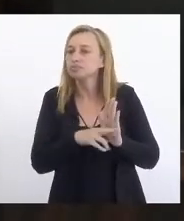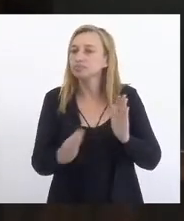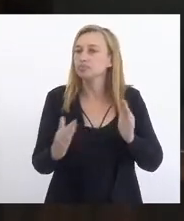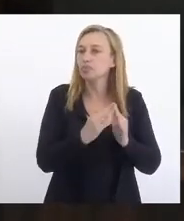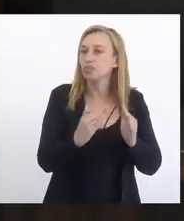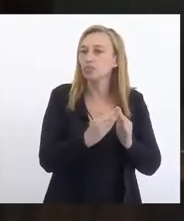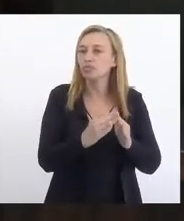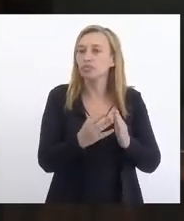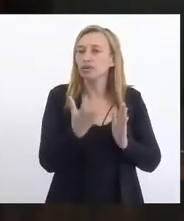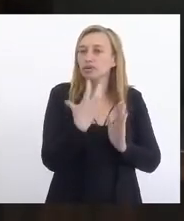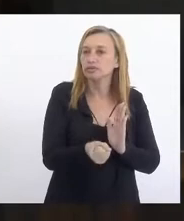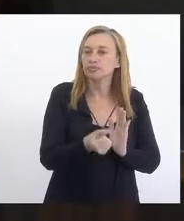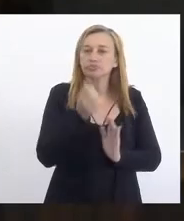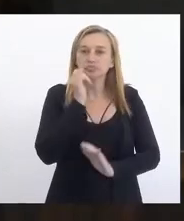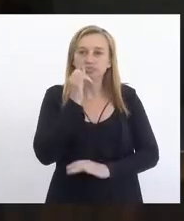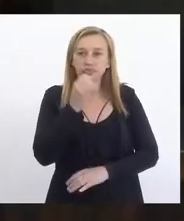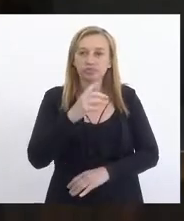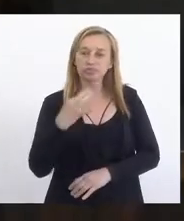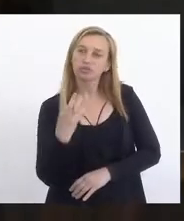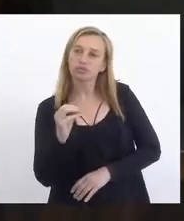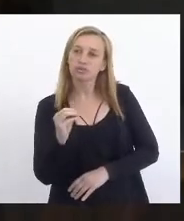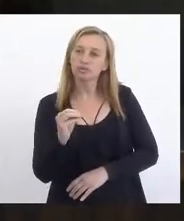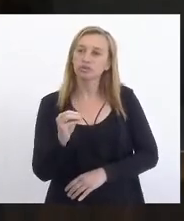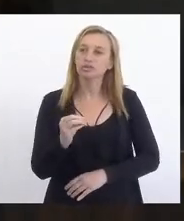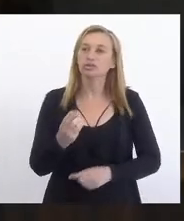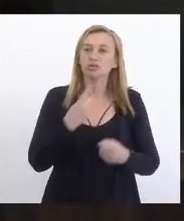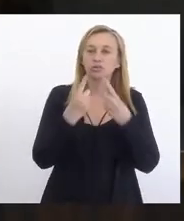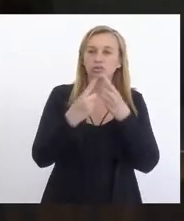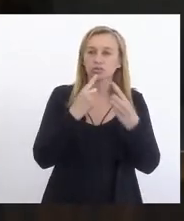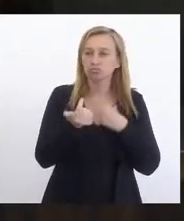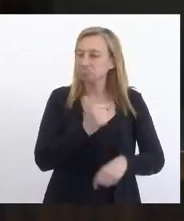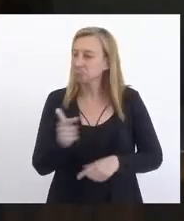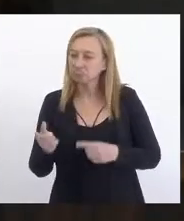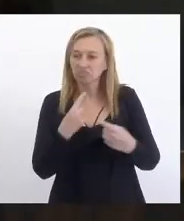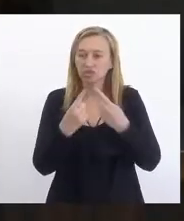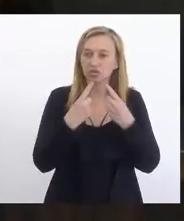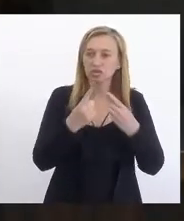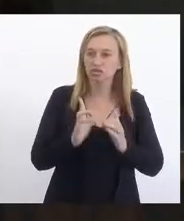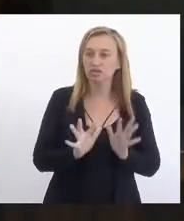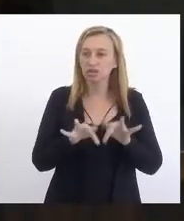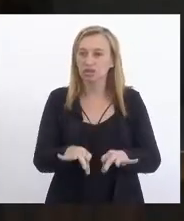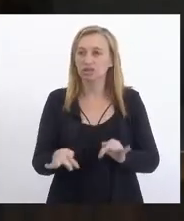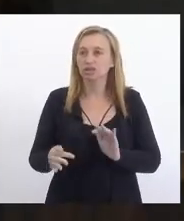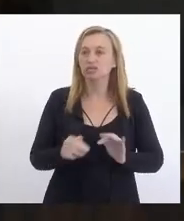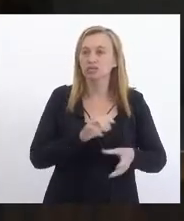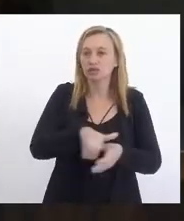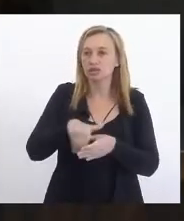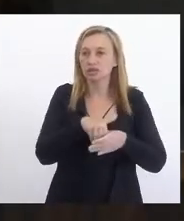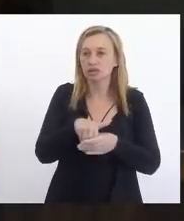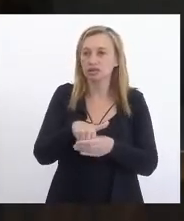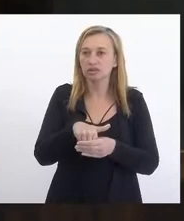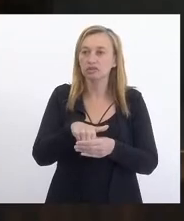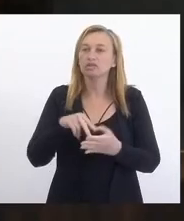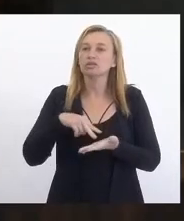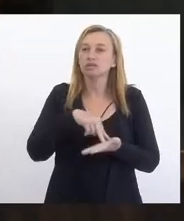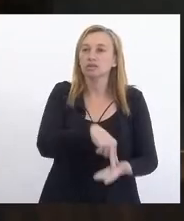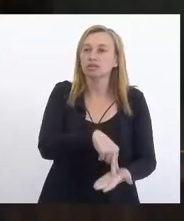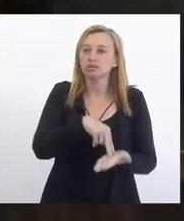Proposições Externas, favorável ao relator deputado Chico Machado. Em discussão, não havendo quem queira discutir, encerrada a discussão, em votação, os senhores que